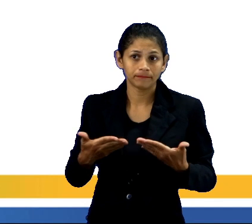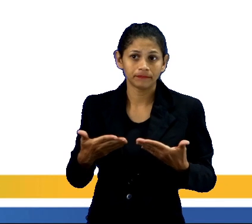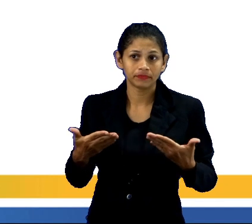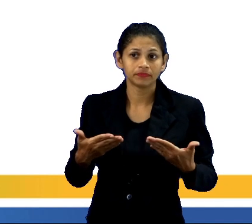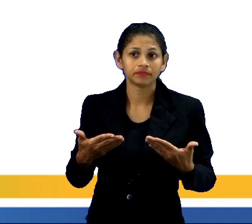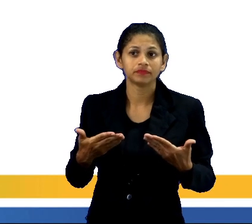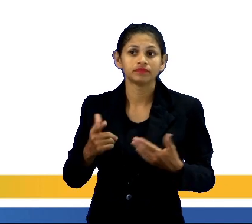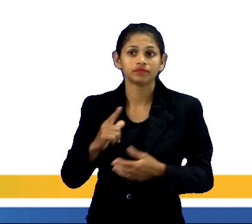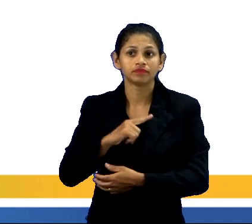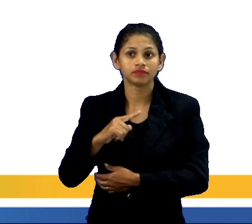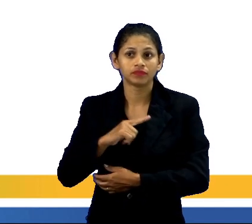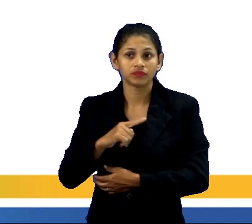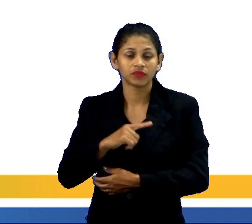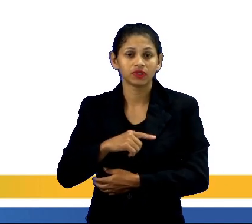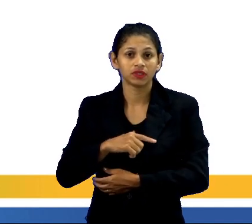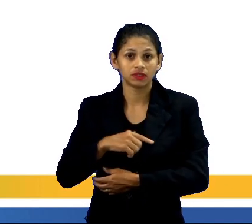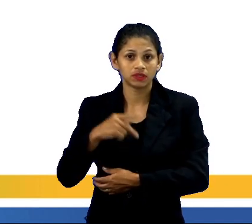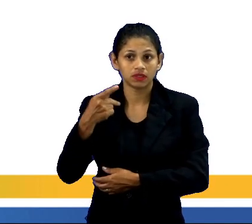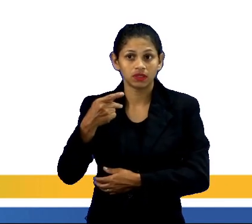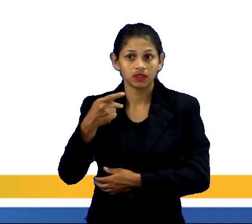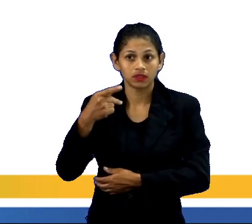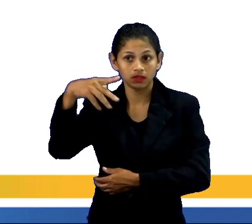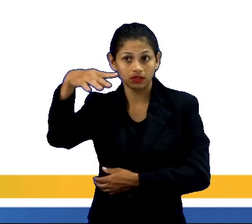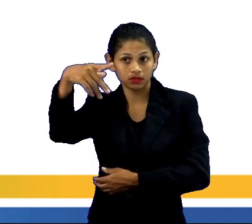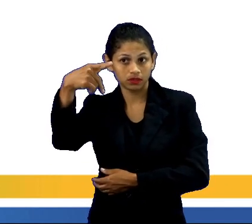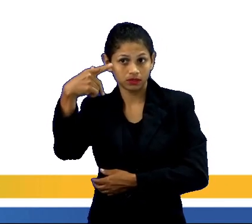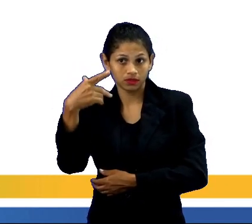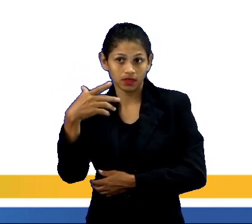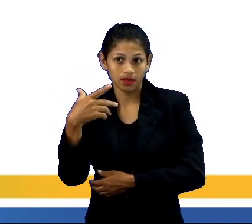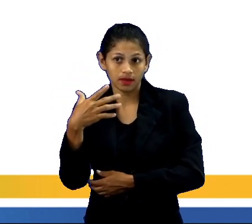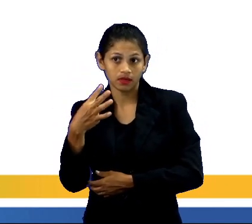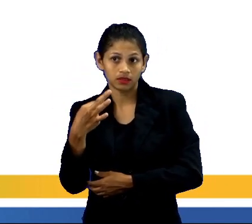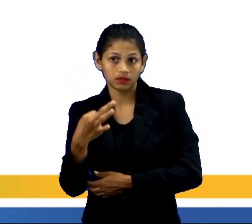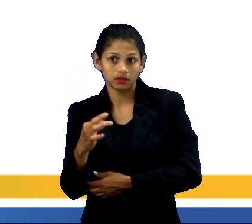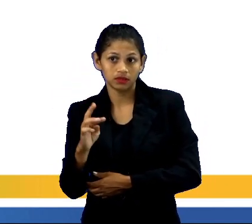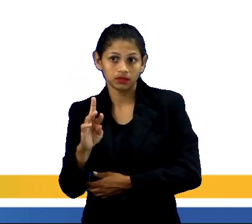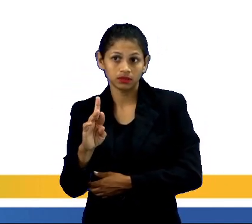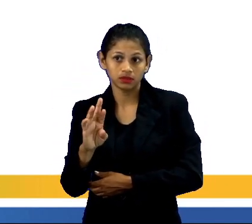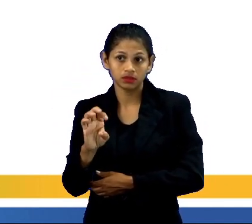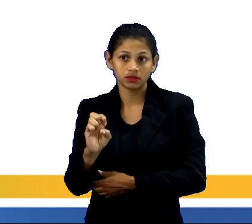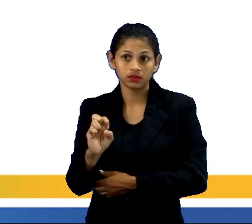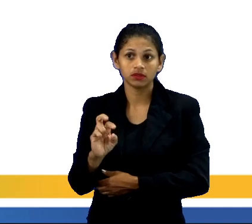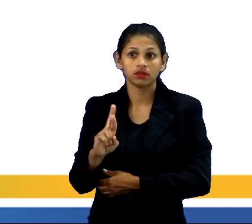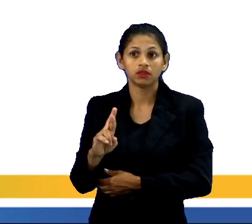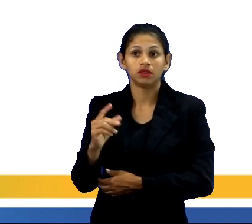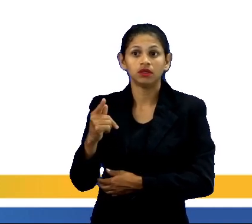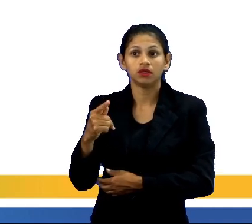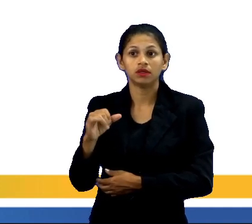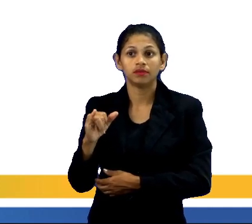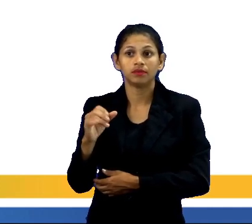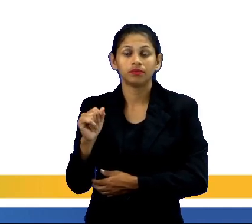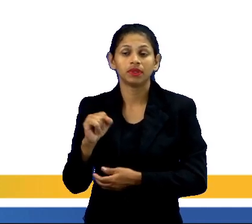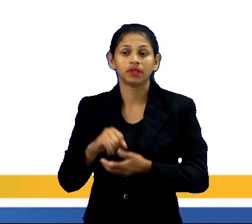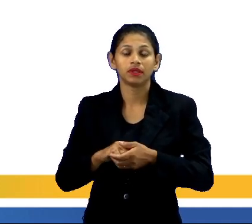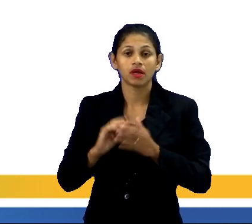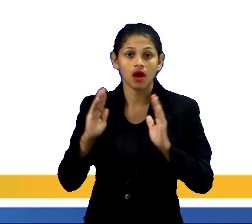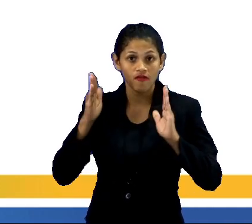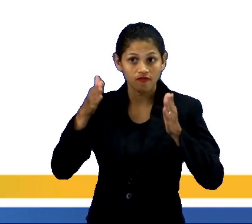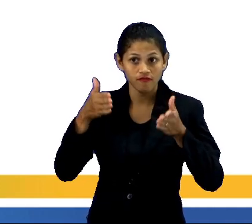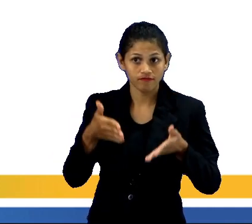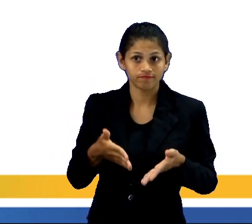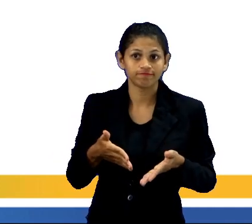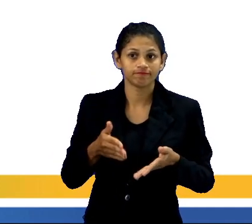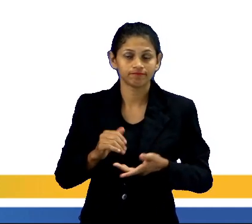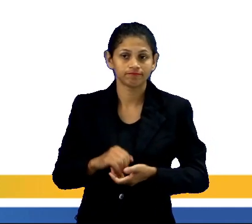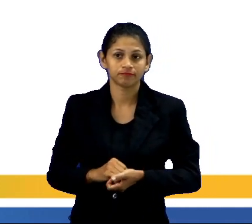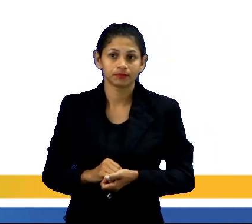tem a questão da terapia-alvo, que são as drogas que vão ter o quê? Alvos específicos ali para as células tumorais e vão apresentar